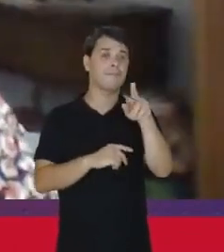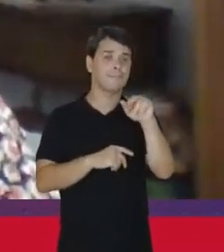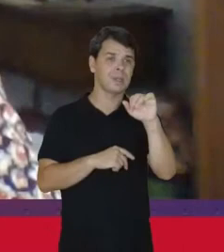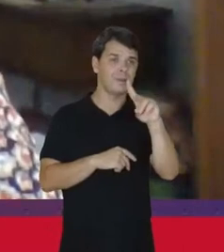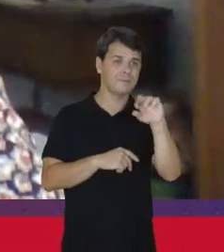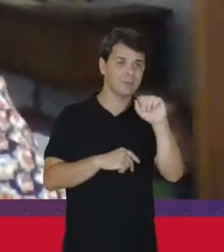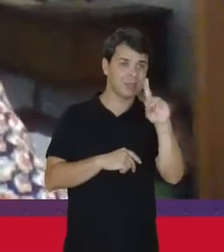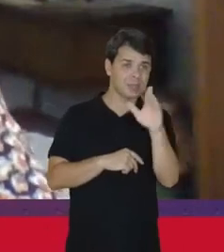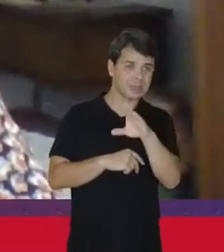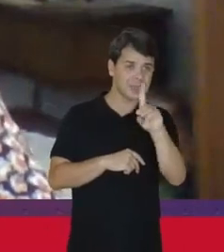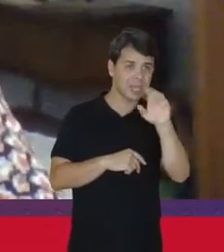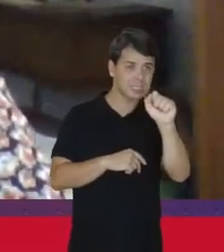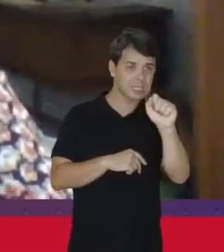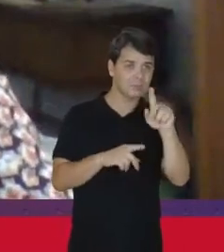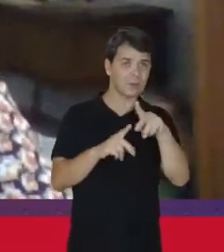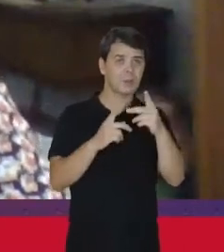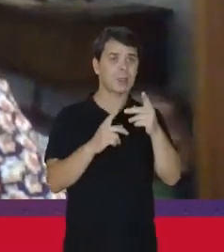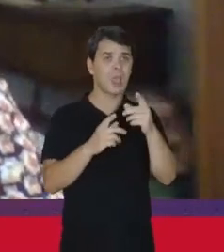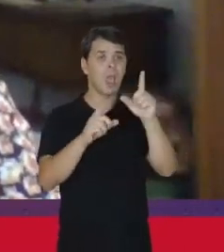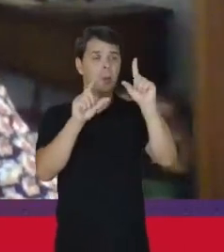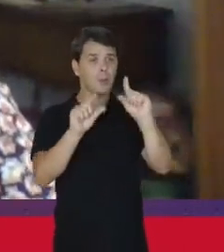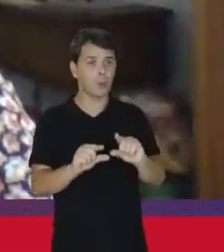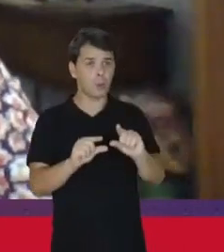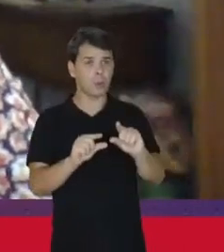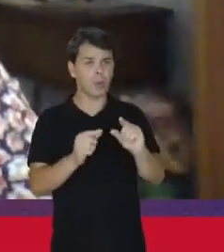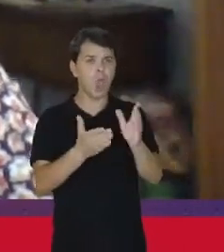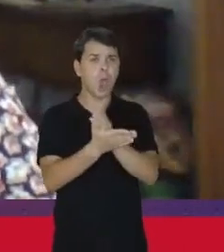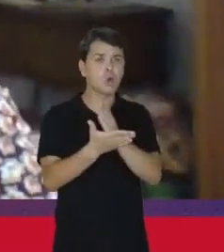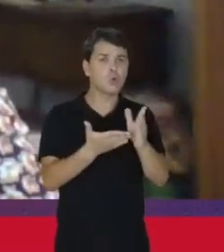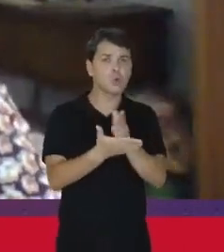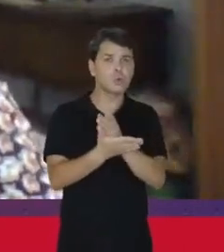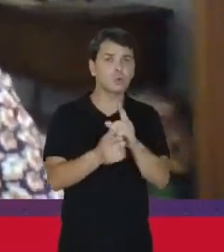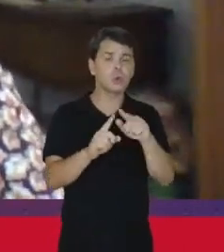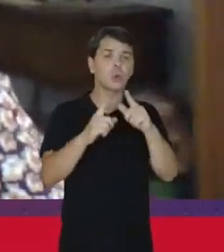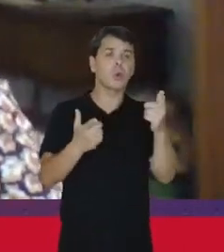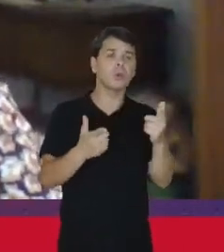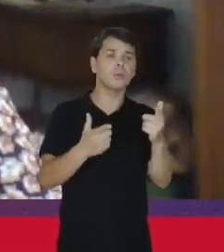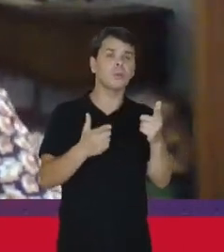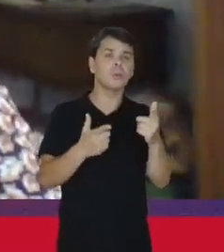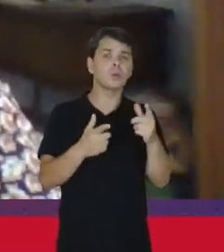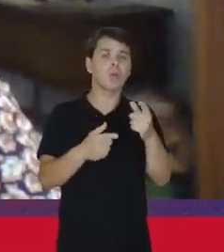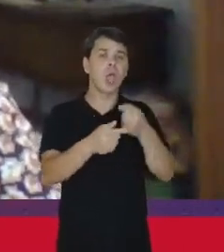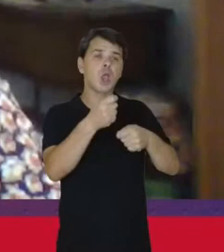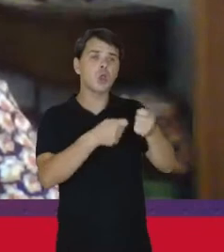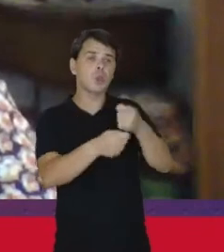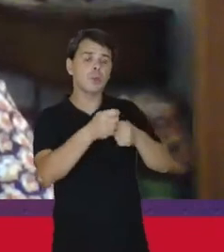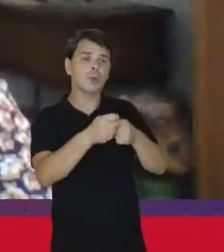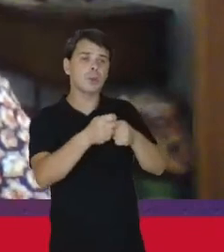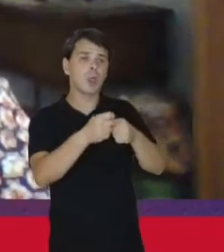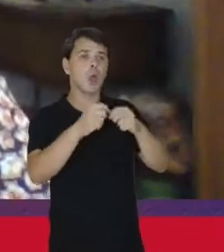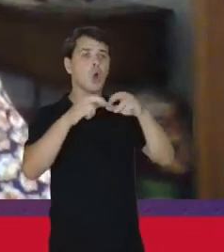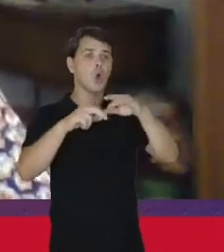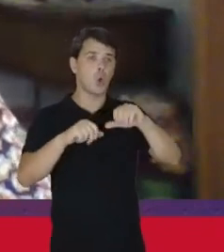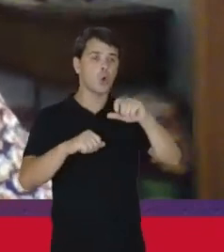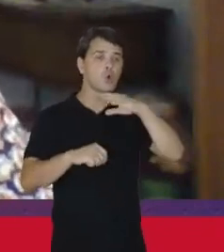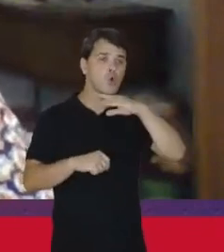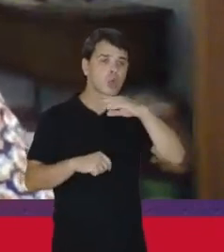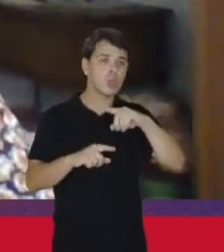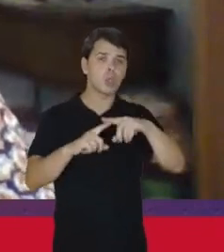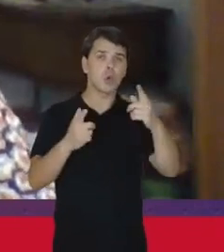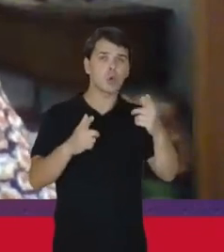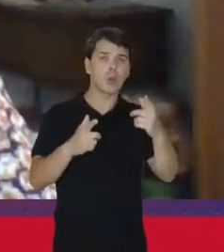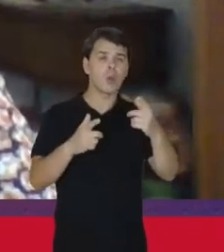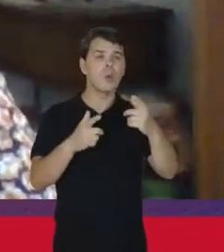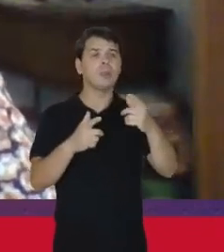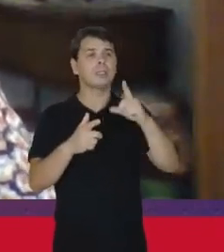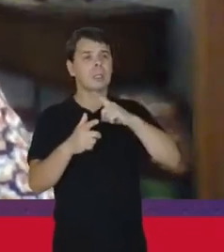se torna deficitária em alguns momentos quando a economia está em queda e há uma taxa